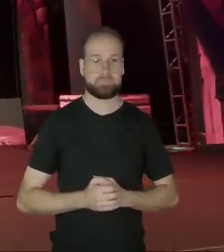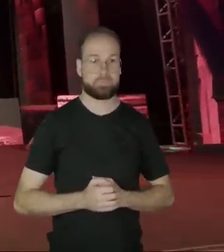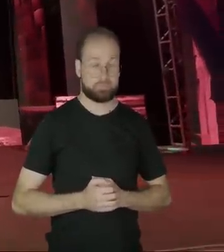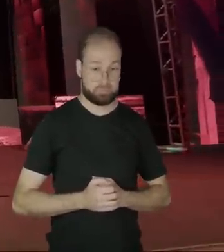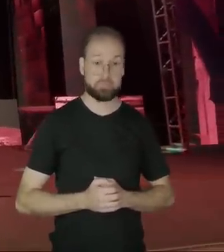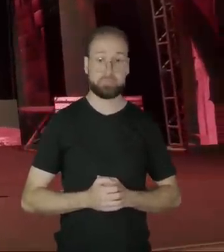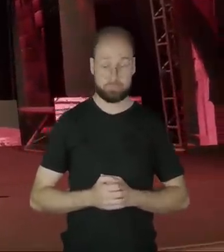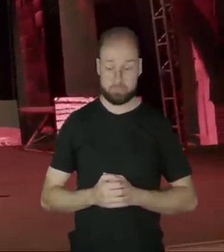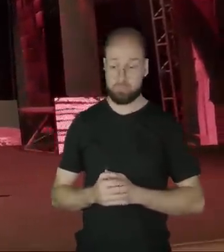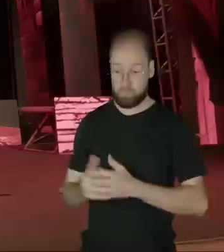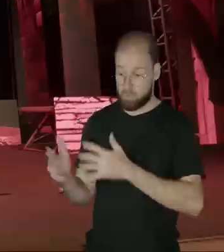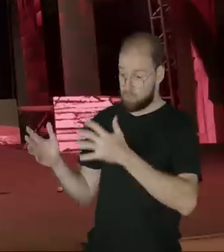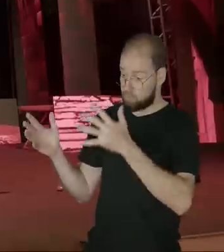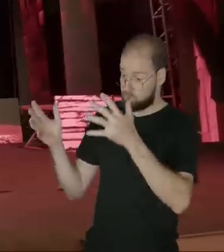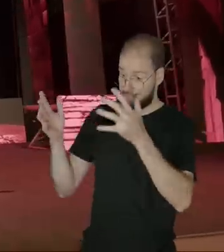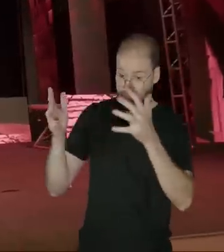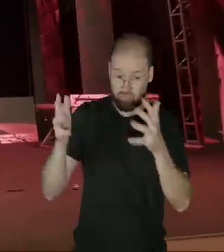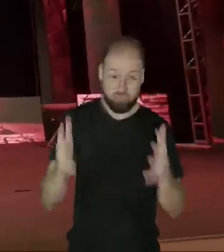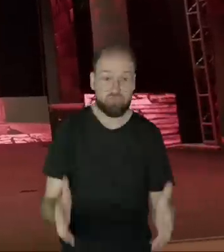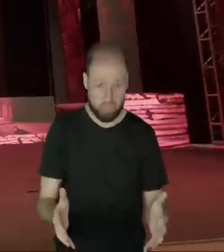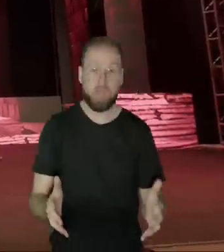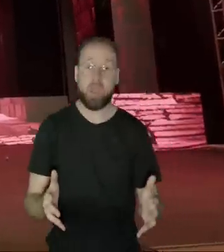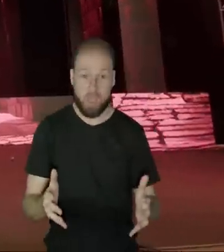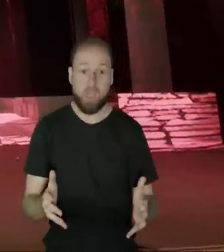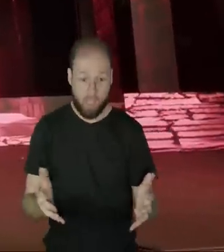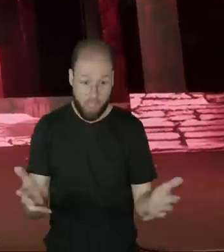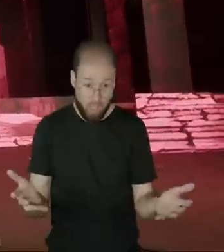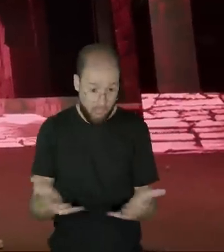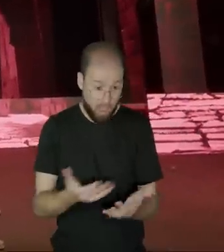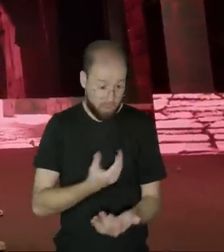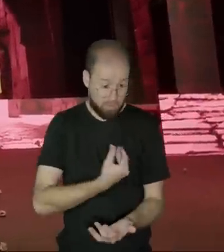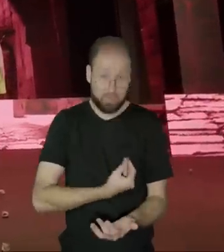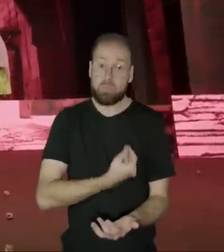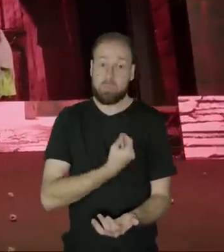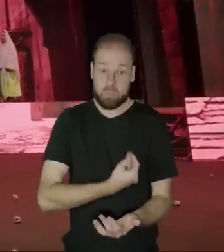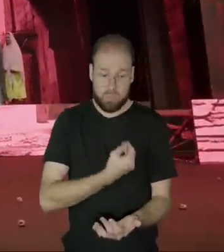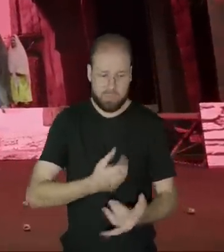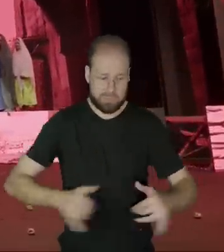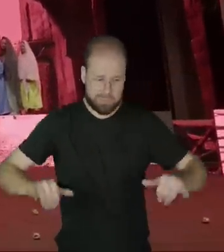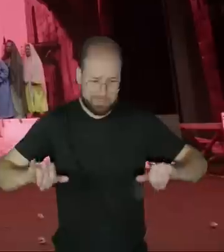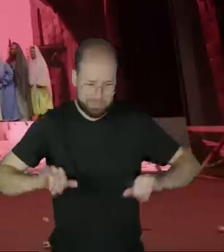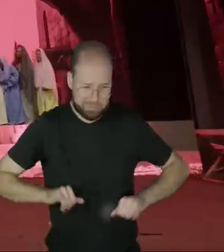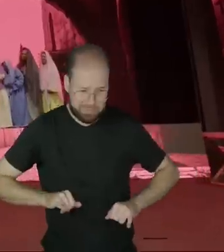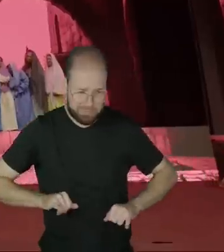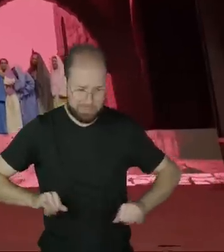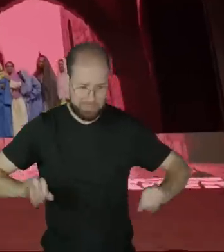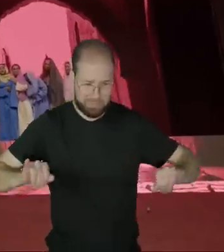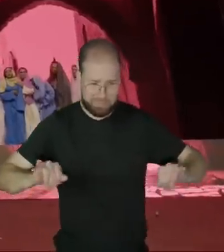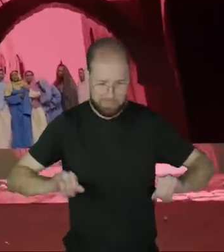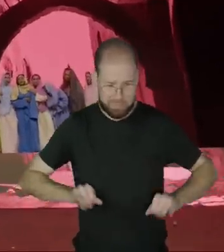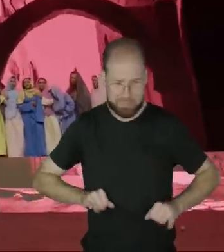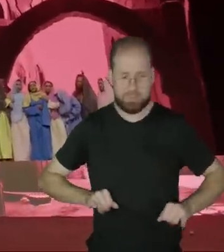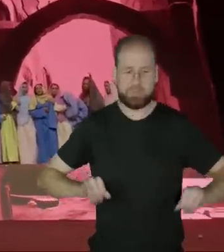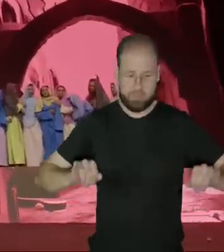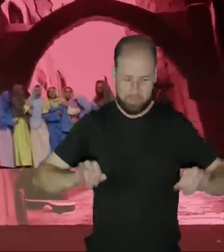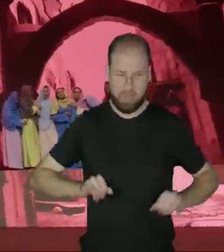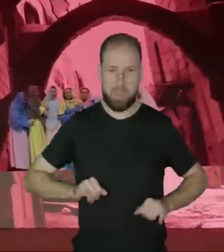Chega o momento que seu sofrimento vai